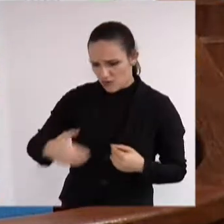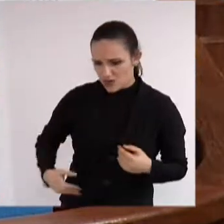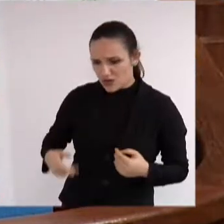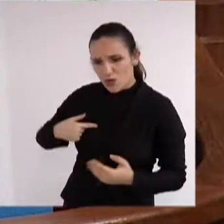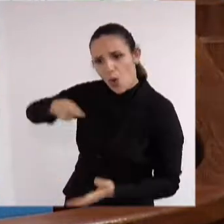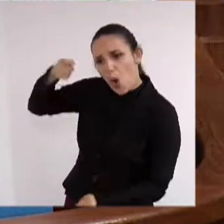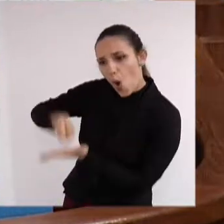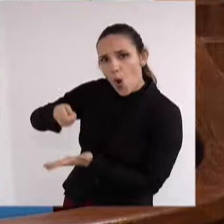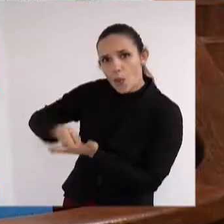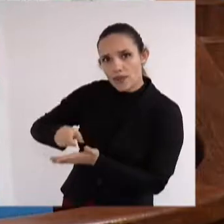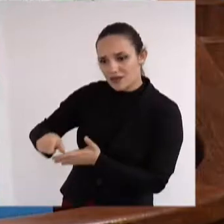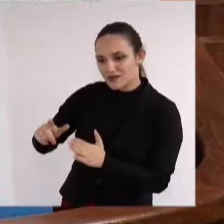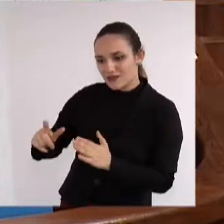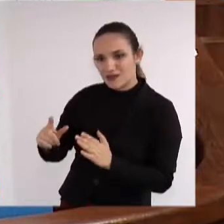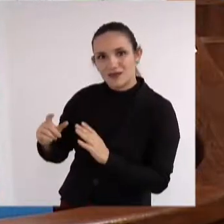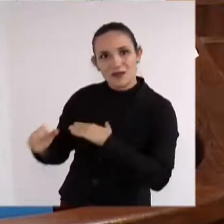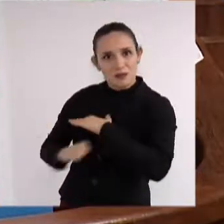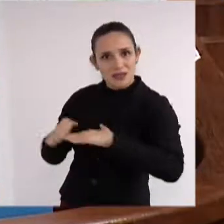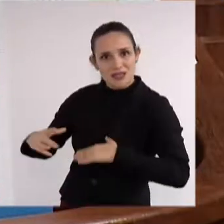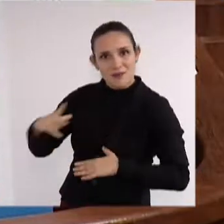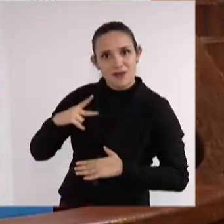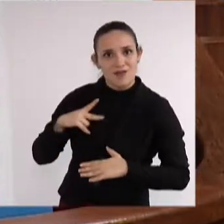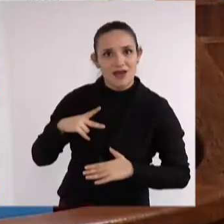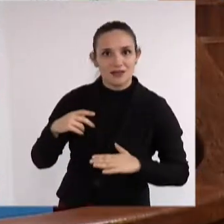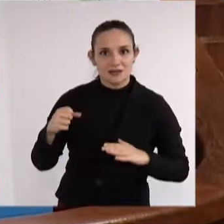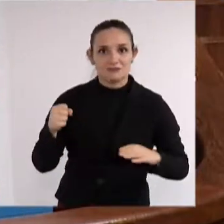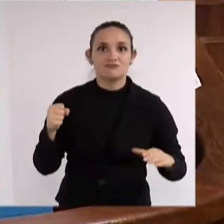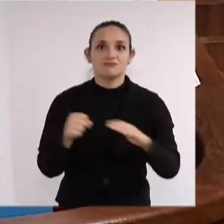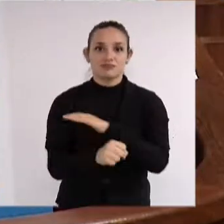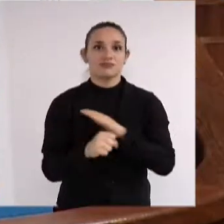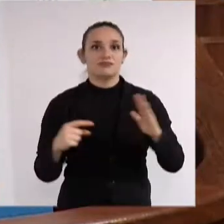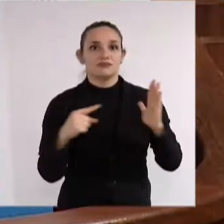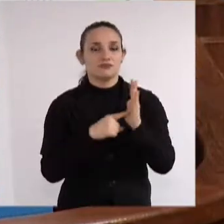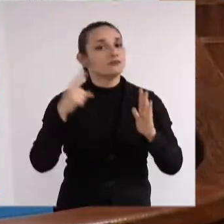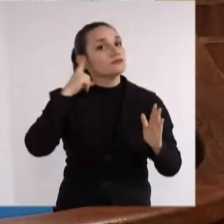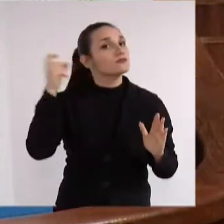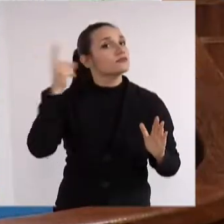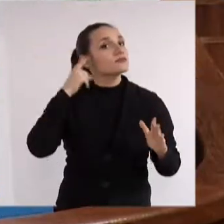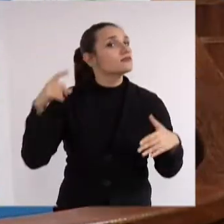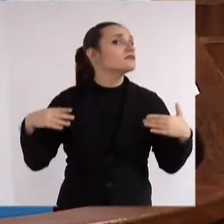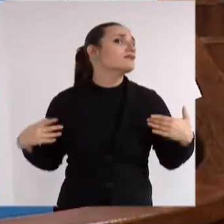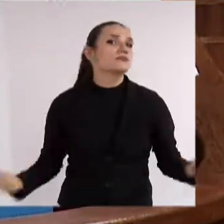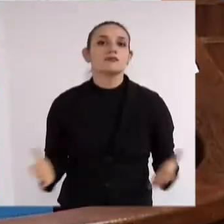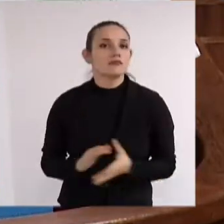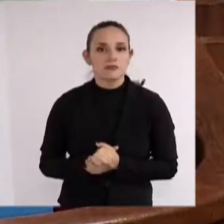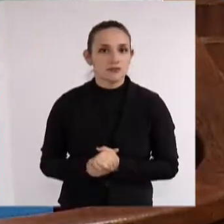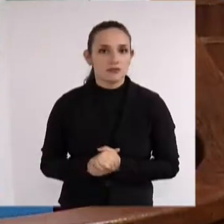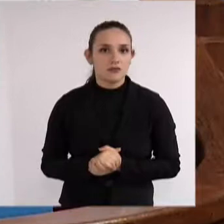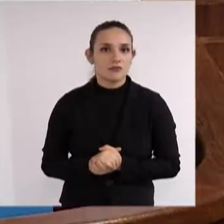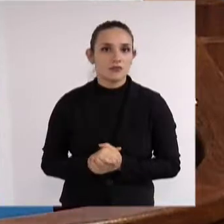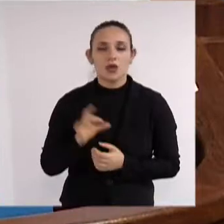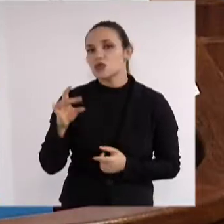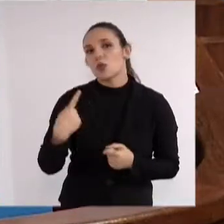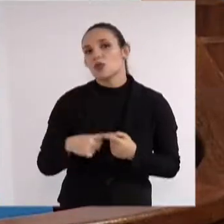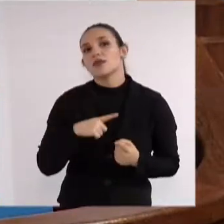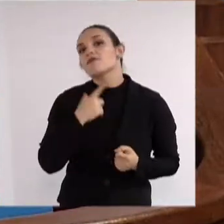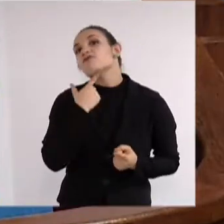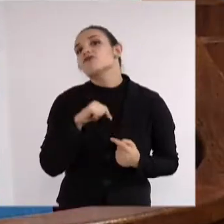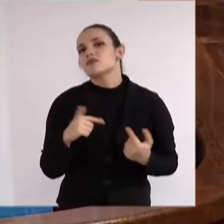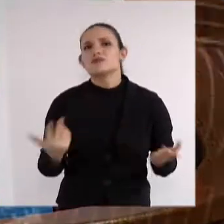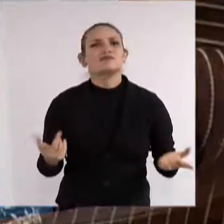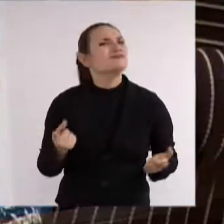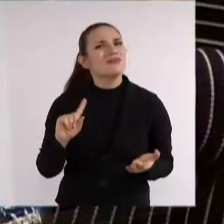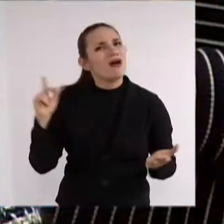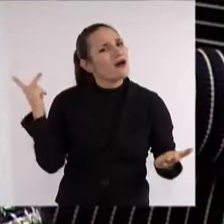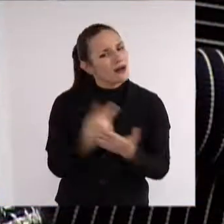sistema de alarmes em banheiros utilizados por pessoa com deficiência ou mobilidade reduzida, pura e simplesmente para satisfazer o interesse